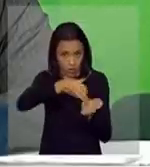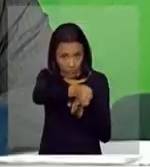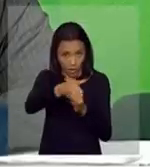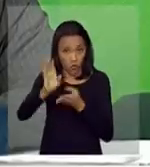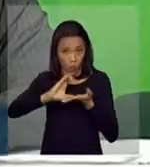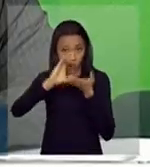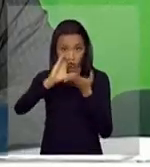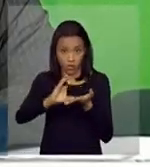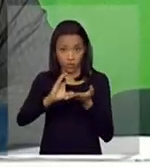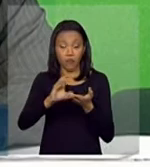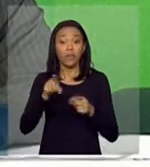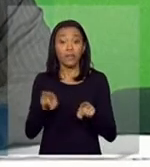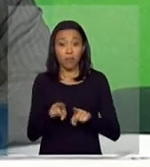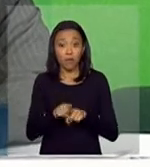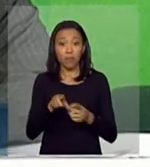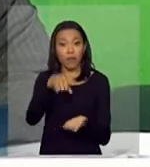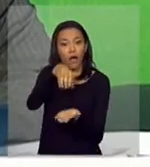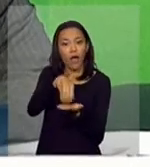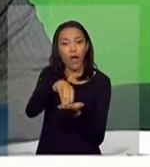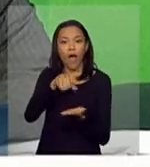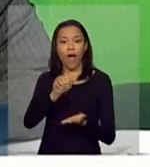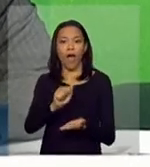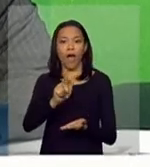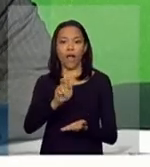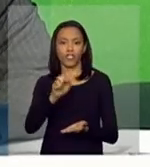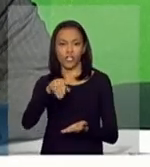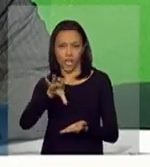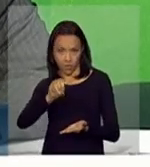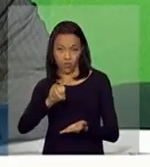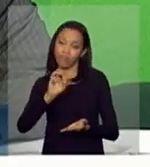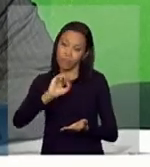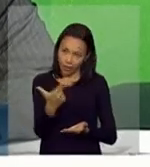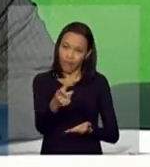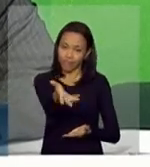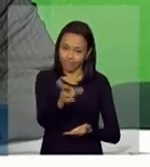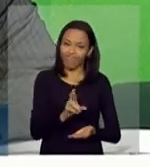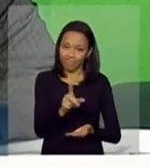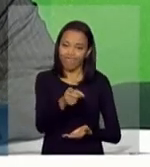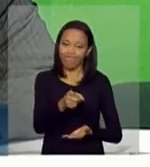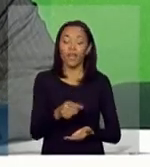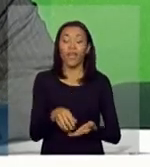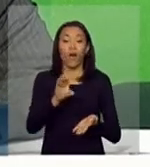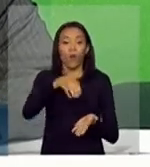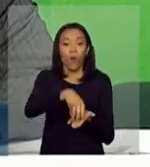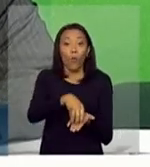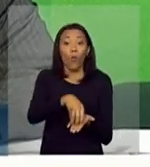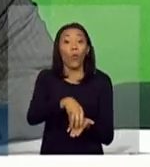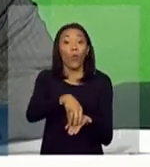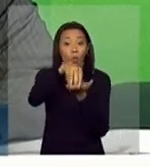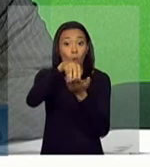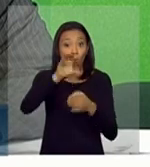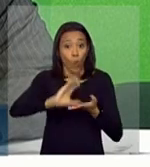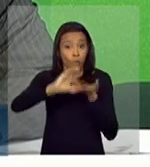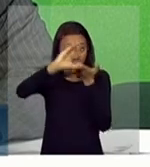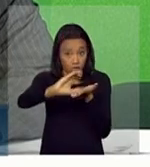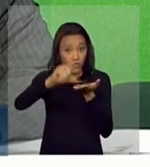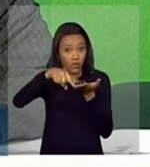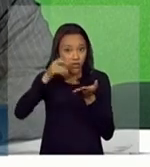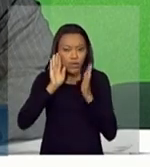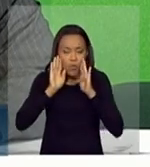específica? Exatamente, o Conselho Nacional terá um olhar, né, bem próprio para esses bens